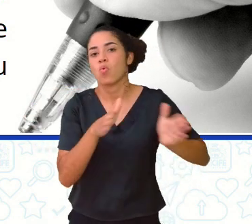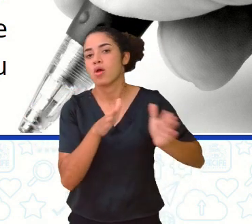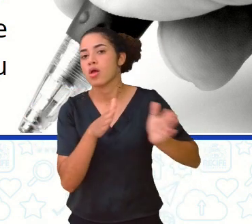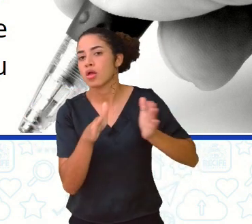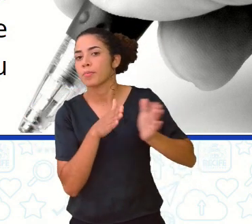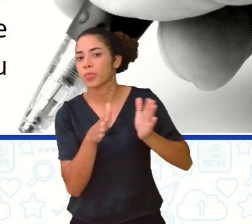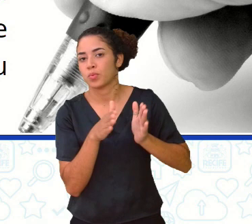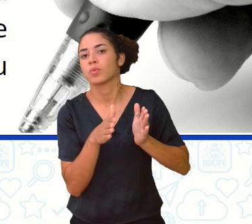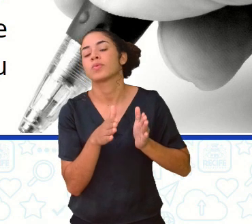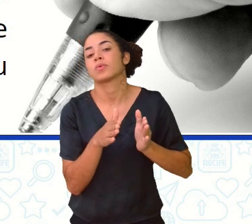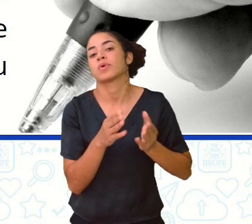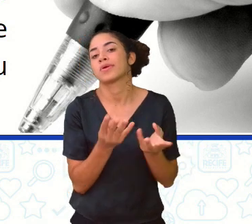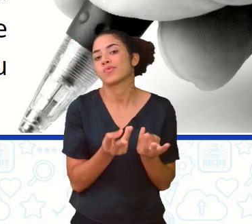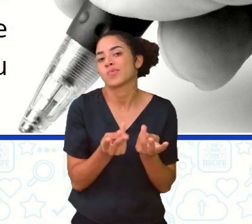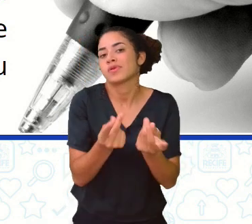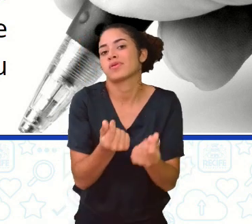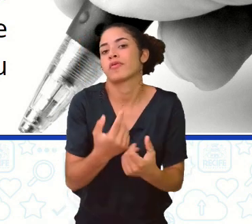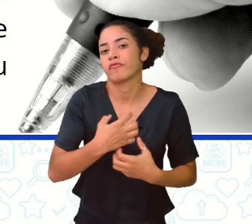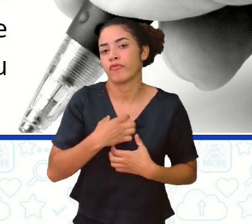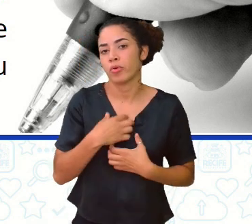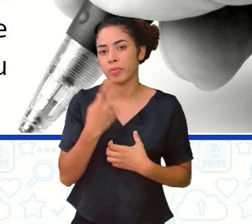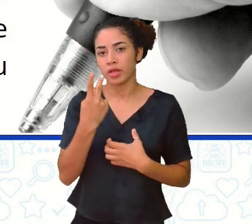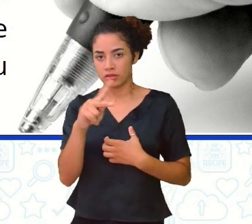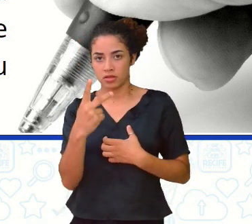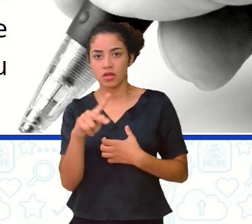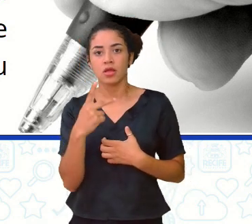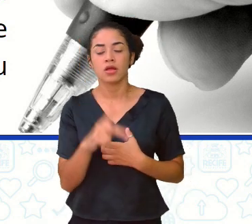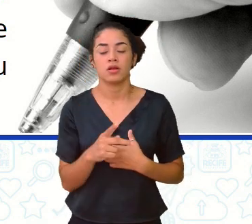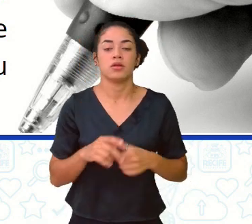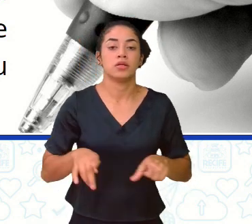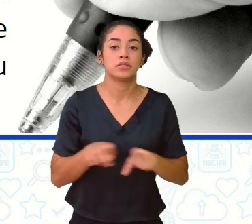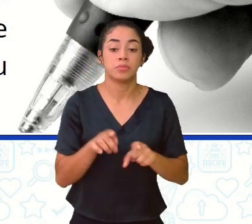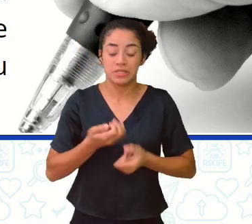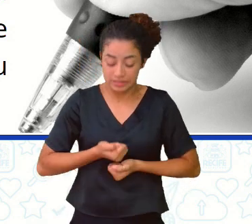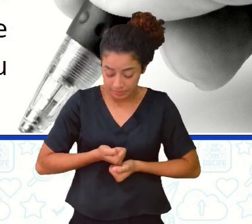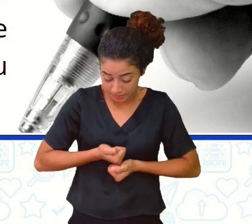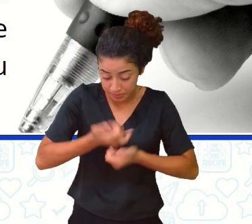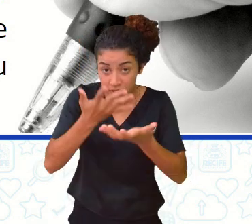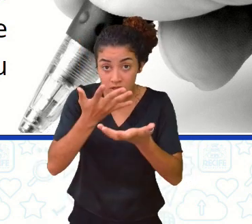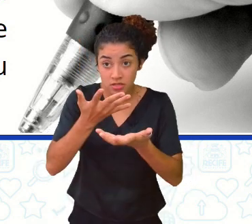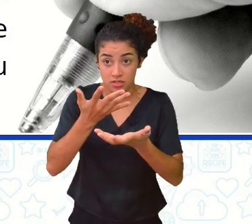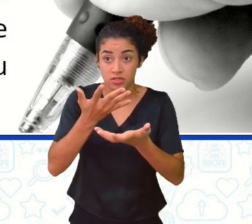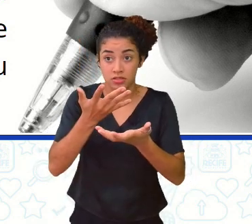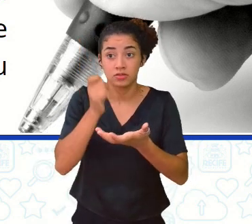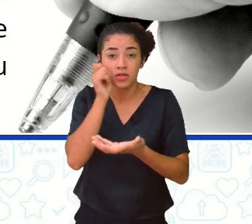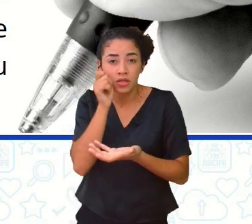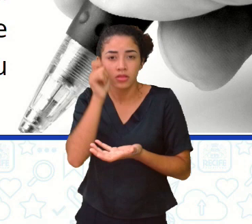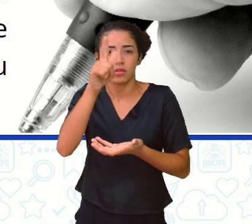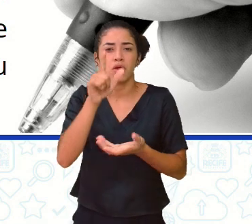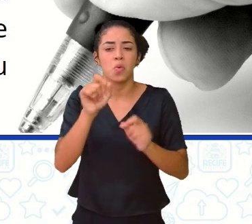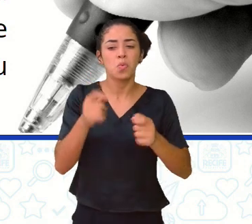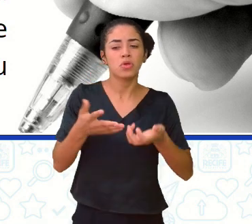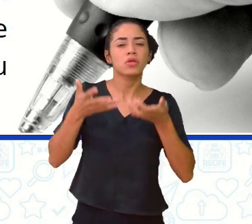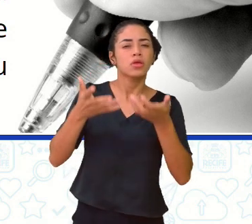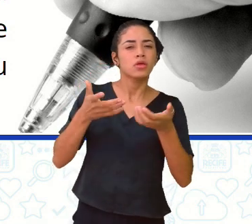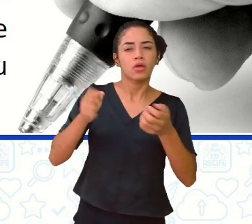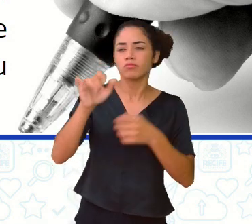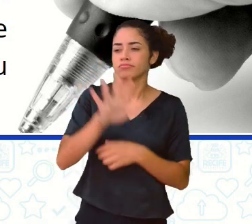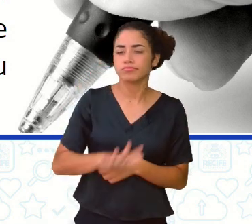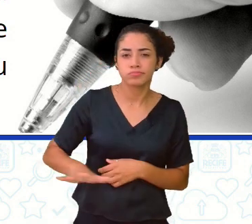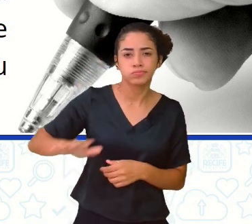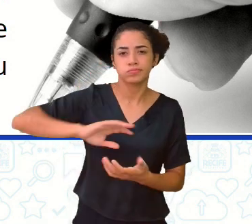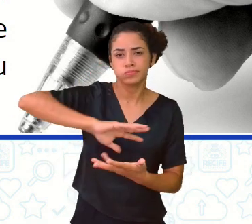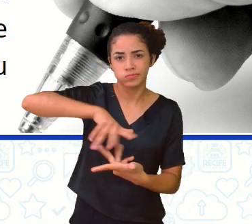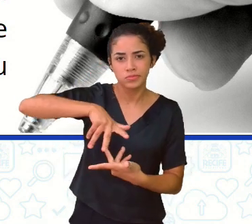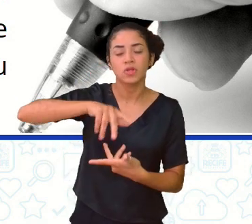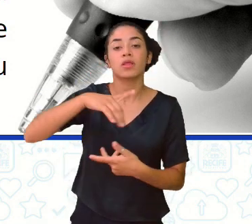que pela qualidade de seu estilo ou forma e pela expressão de ideias de interesse universal ou